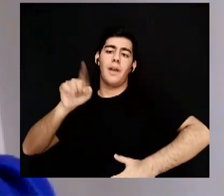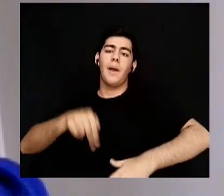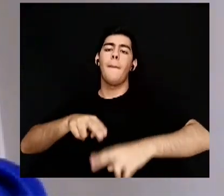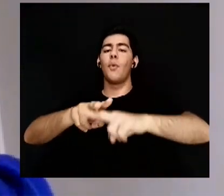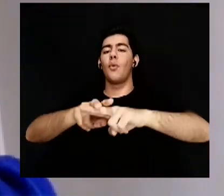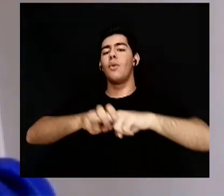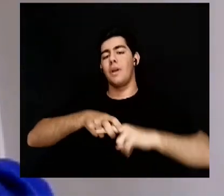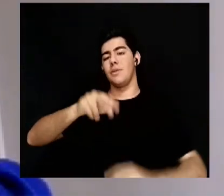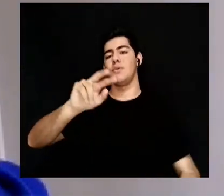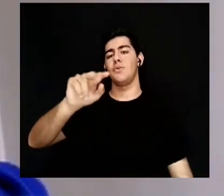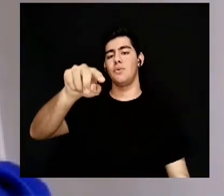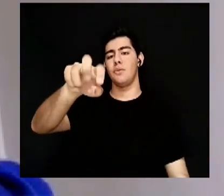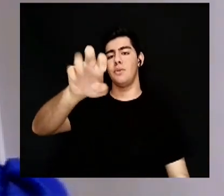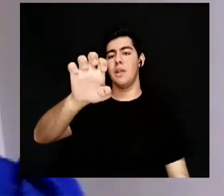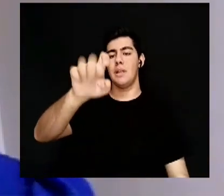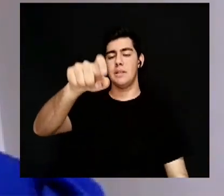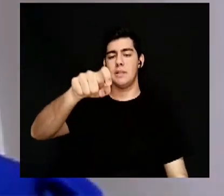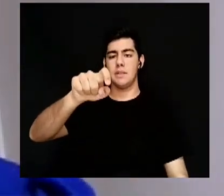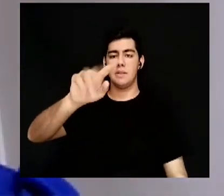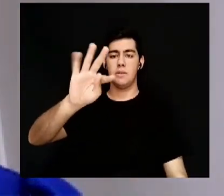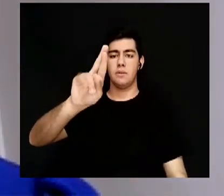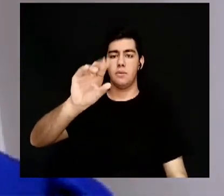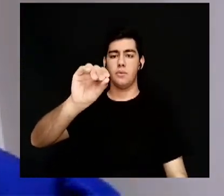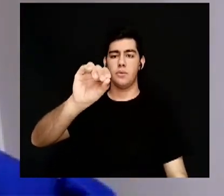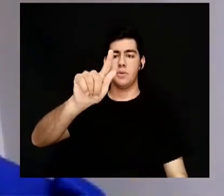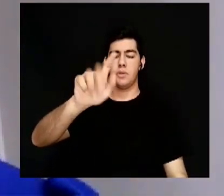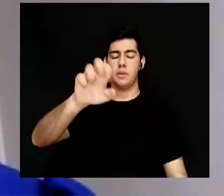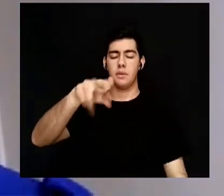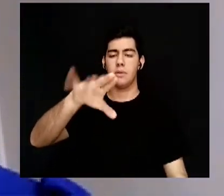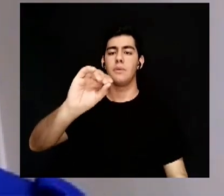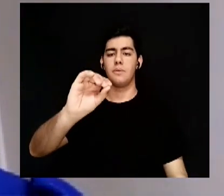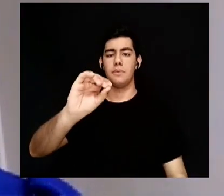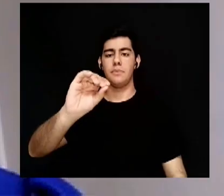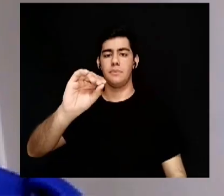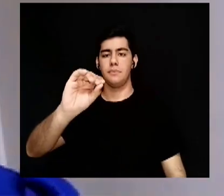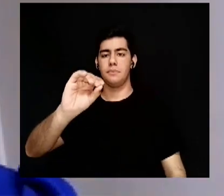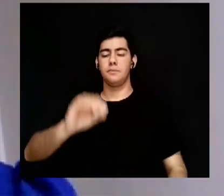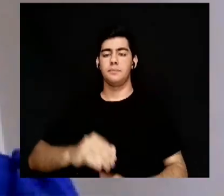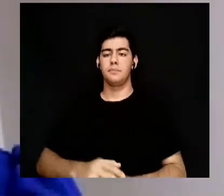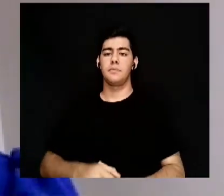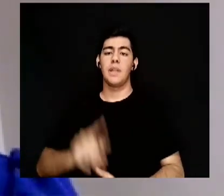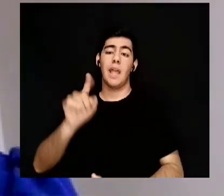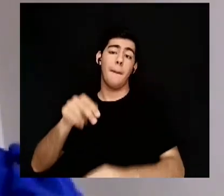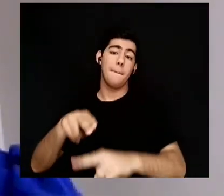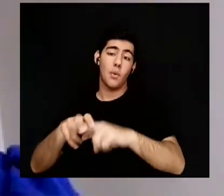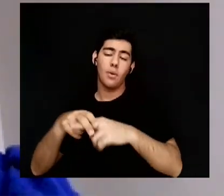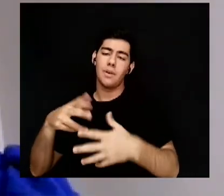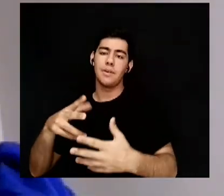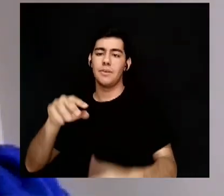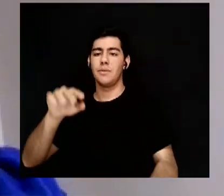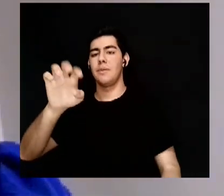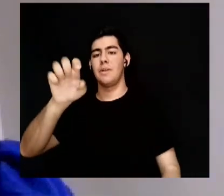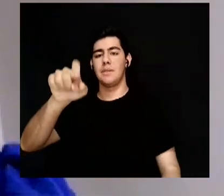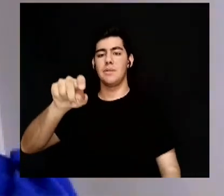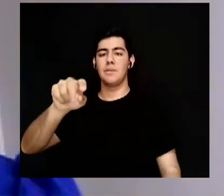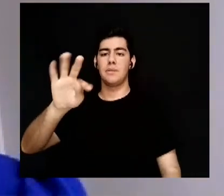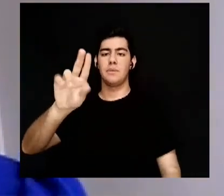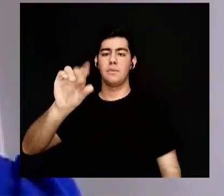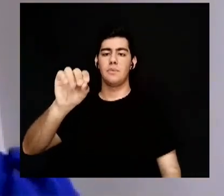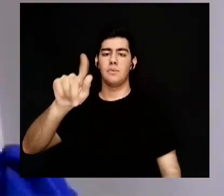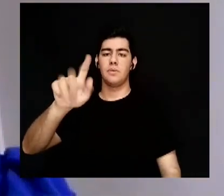Aliás, grande parte das manifestações do climatério e menopausa é a privação do estrogênio. O que a gente faz? A paciente que não